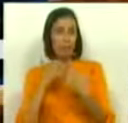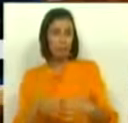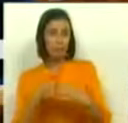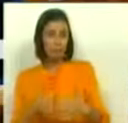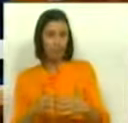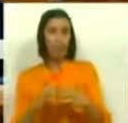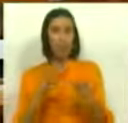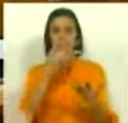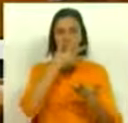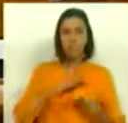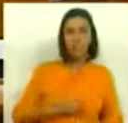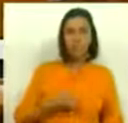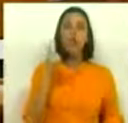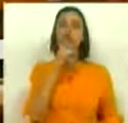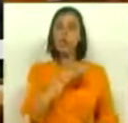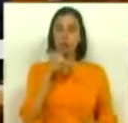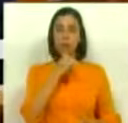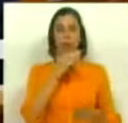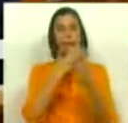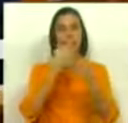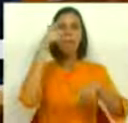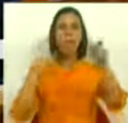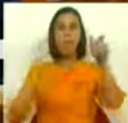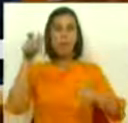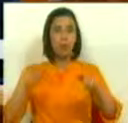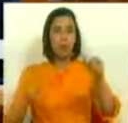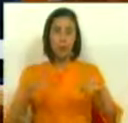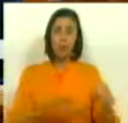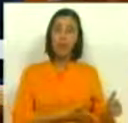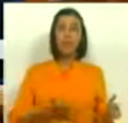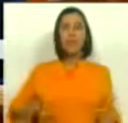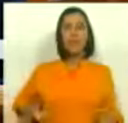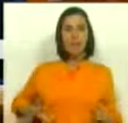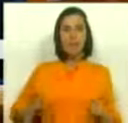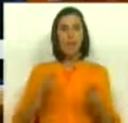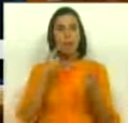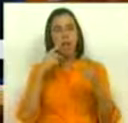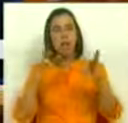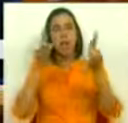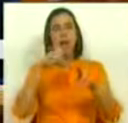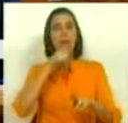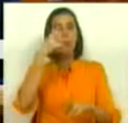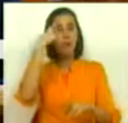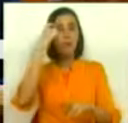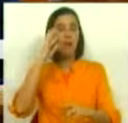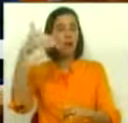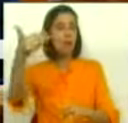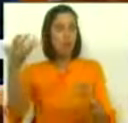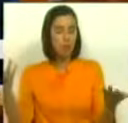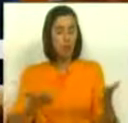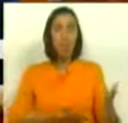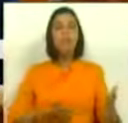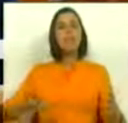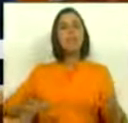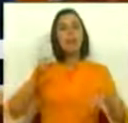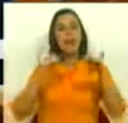incerteza, desânimo e sofrimento nas pessoas. O desemprego mina a esperança no futuro. O desemprego